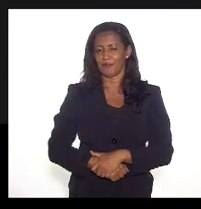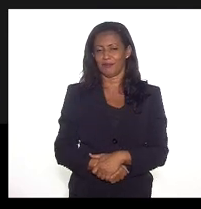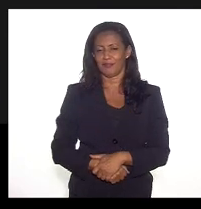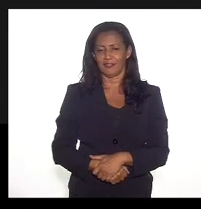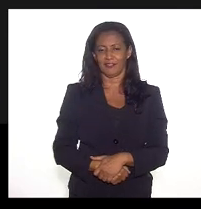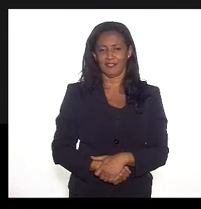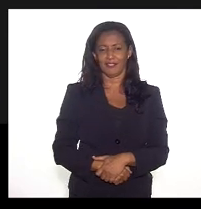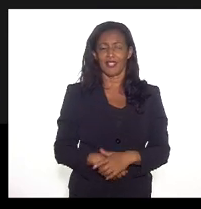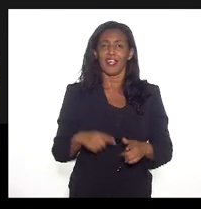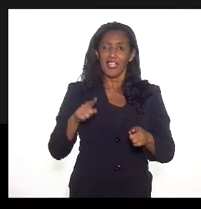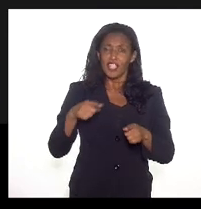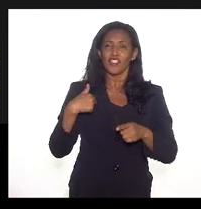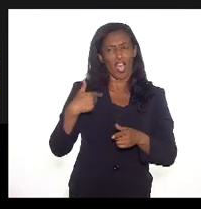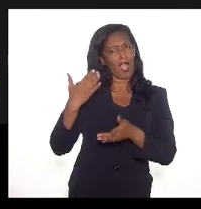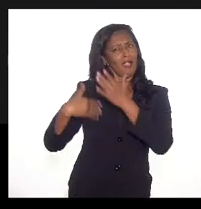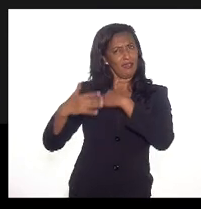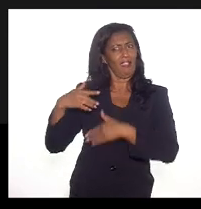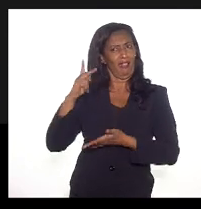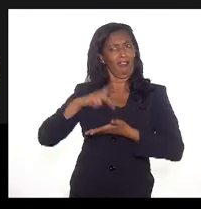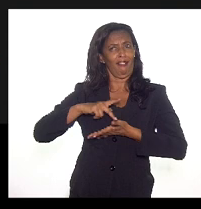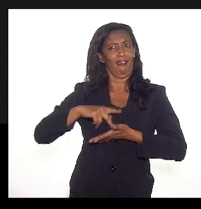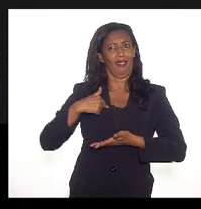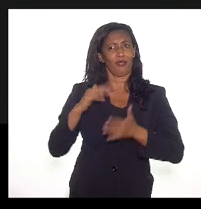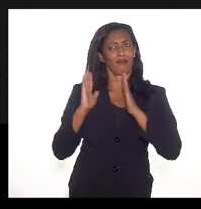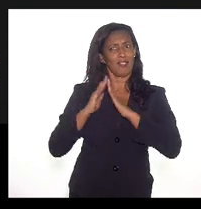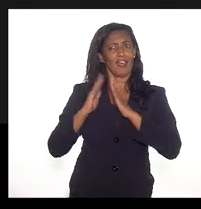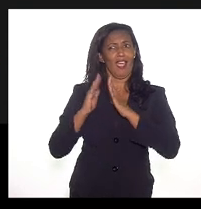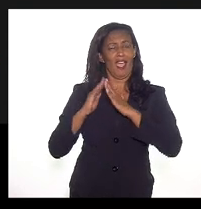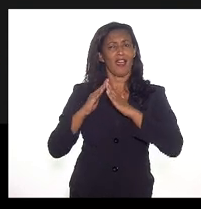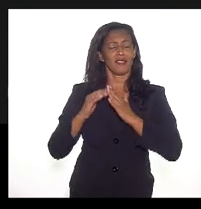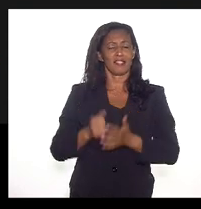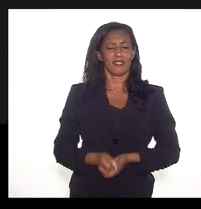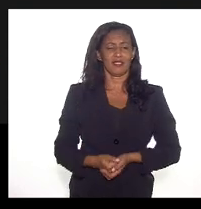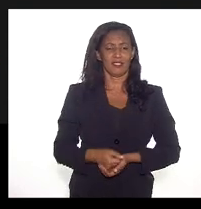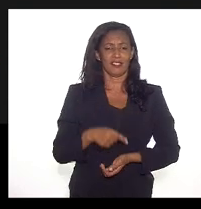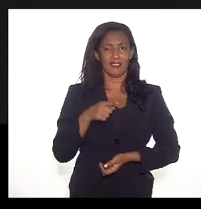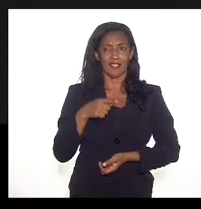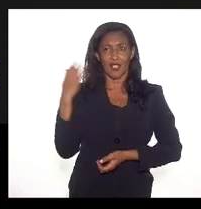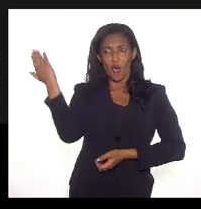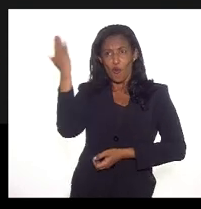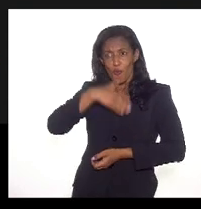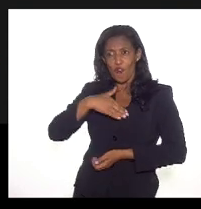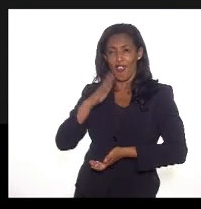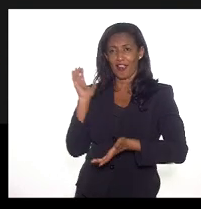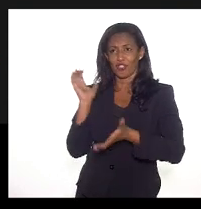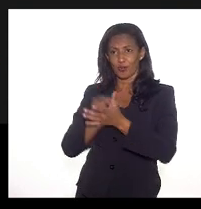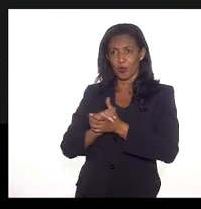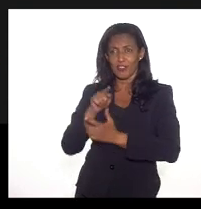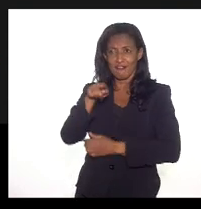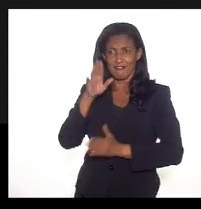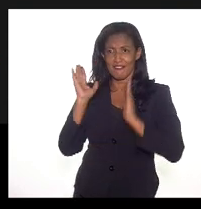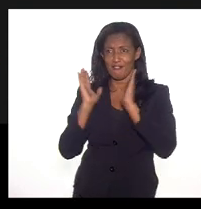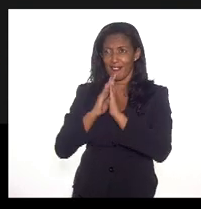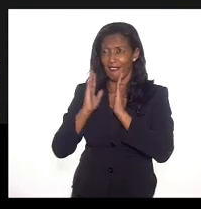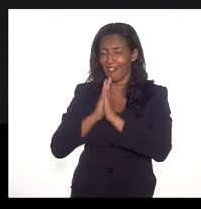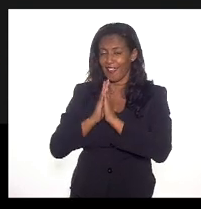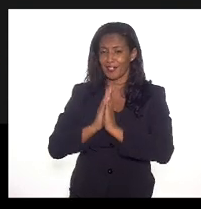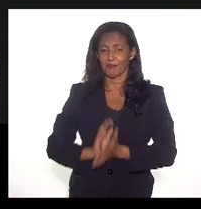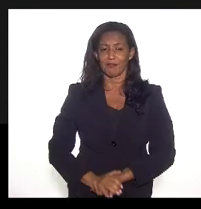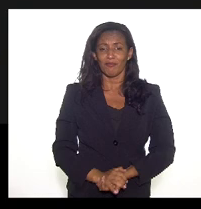Não foi difícil, porque naquela data eu estava em casa. Não, enfim, é provar para a patroa, para a esposa. Exatamente, não é para você, veja... Imagina